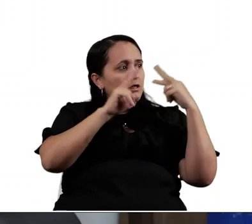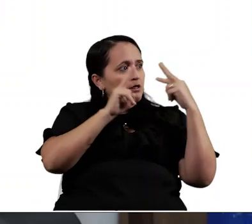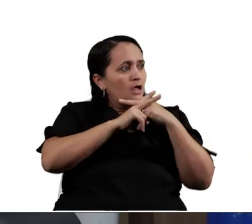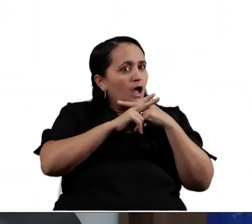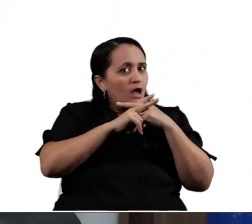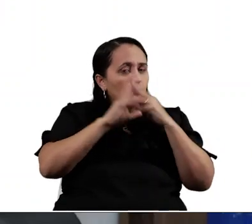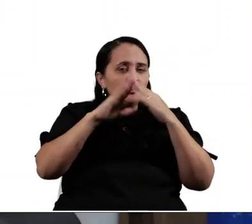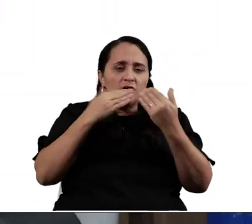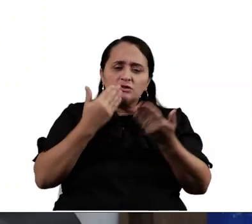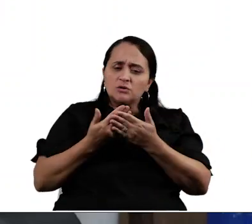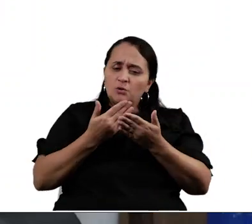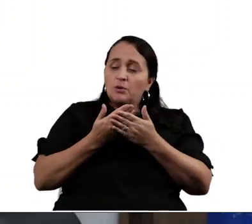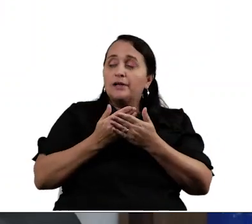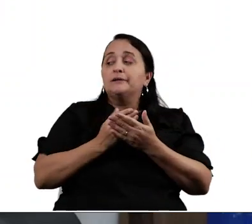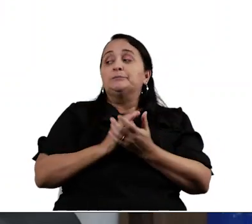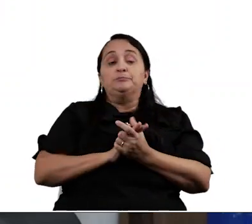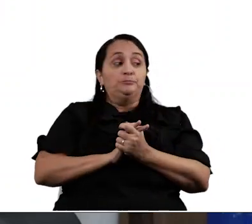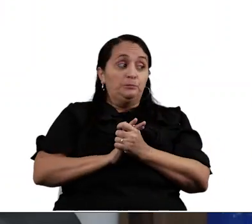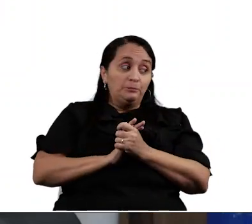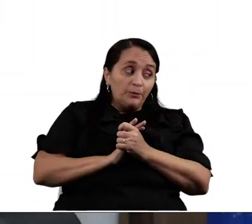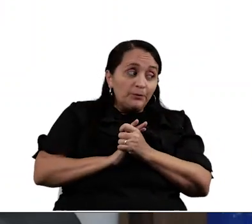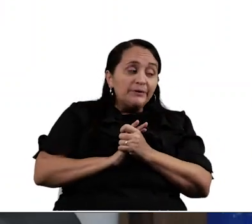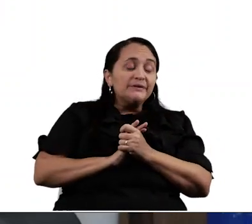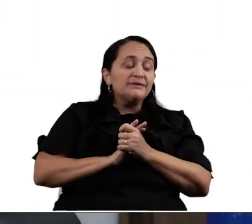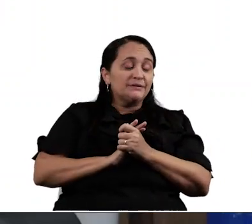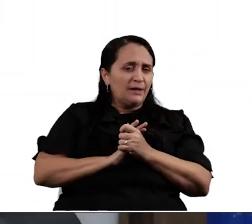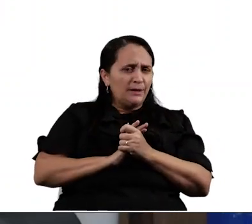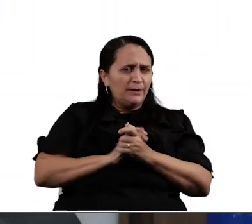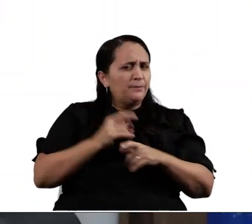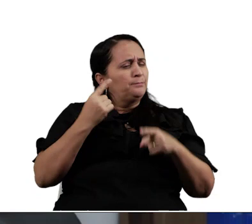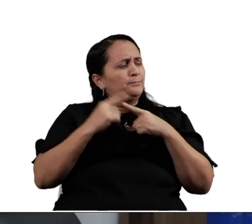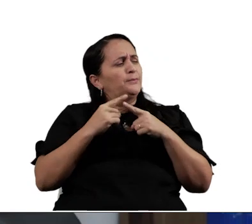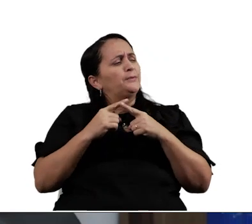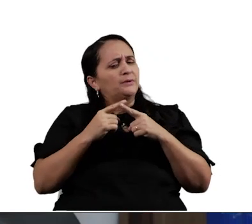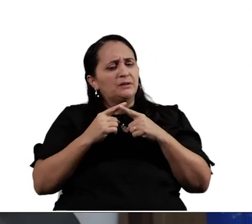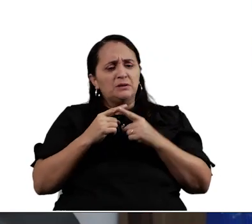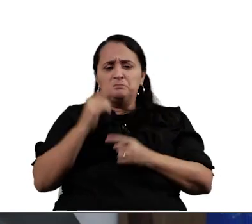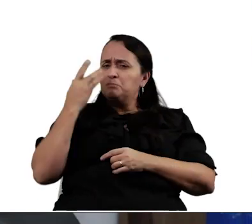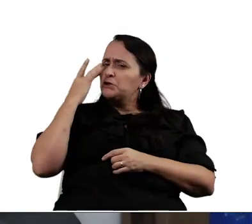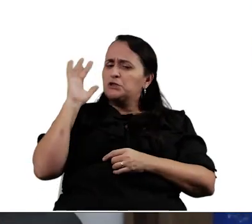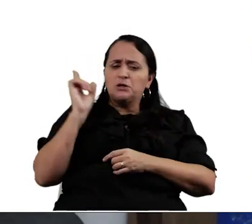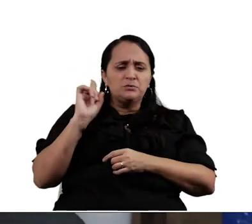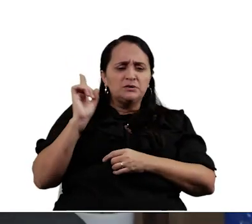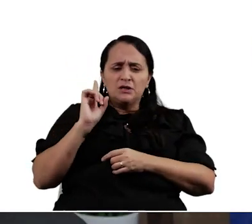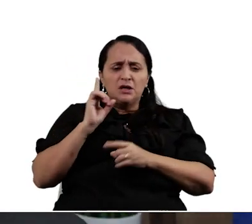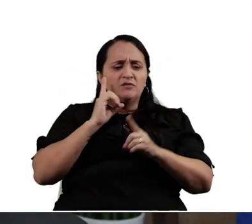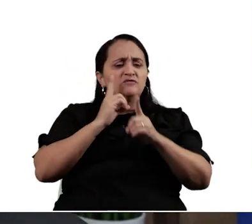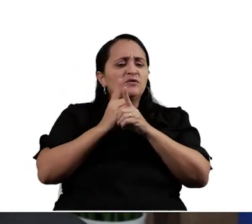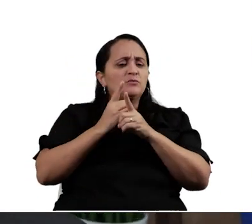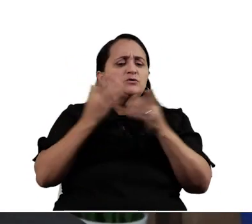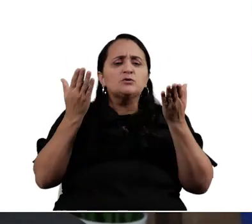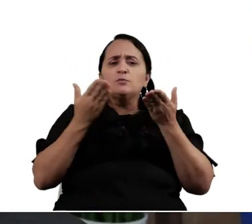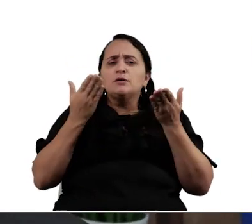Pois é, Lili, Sara brigou na escola. Veja só, por que será, Lili? Não sei, vamos descobrir